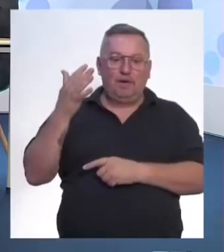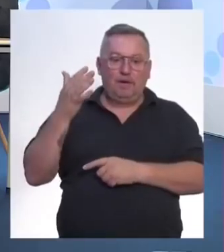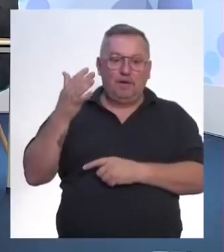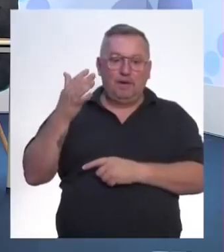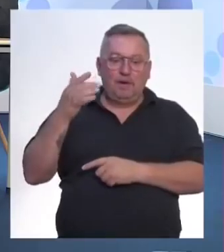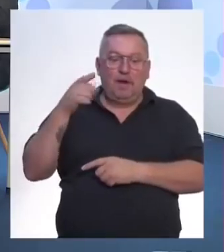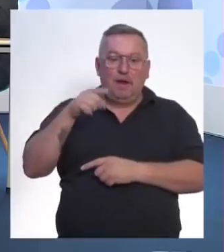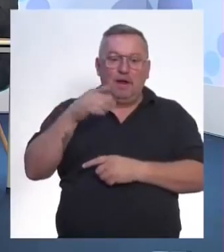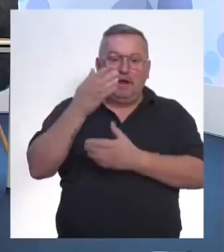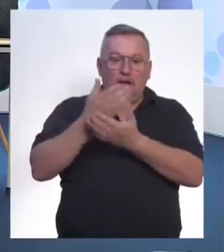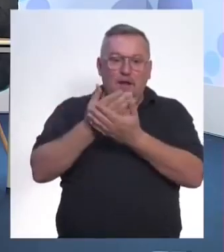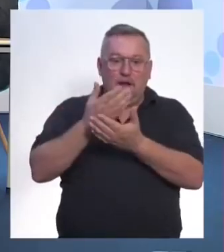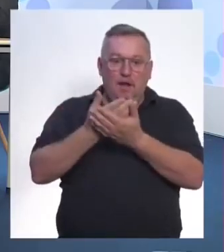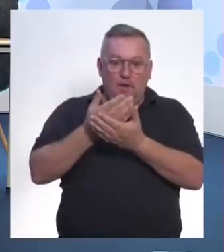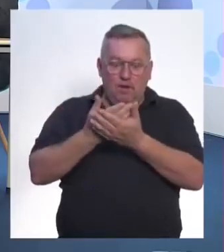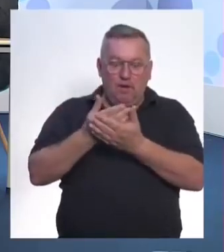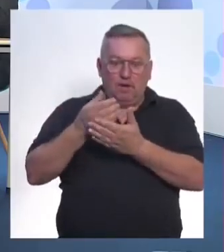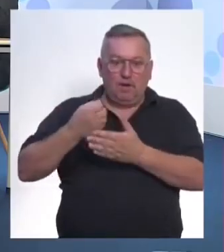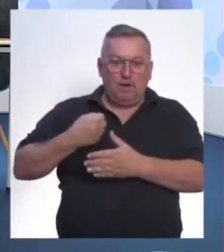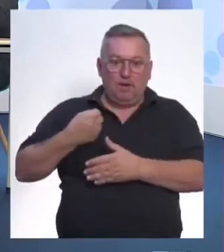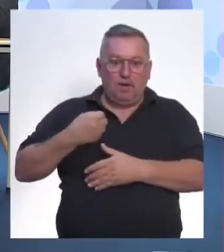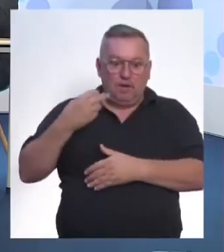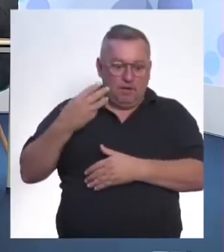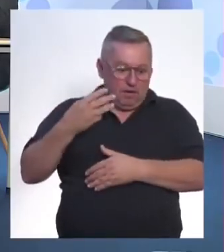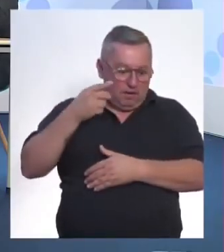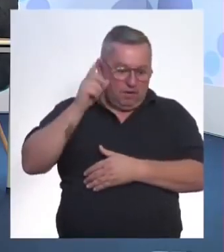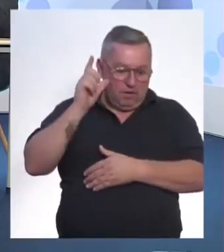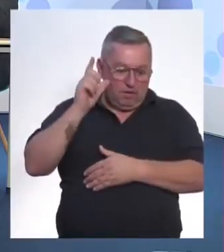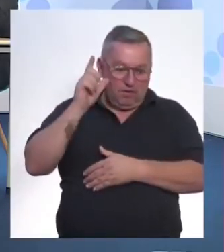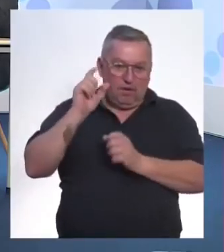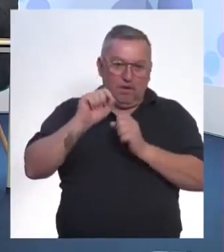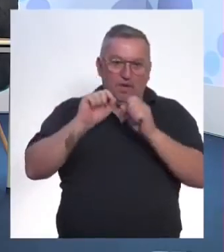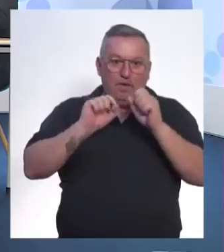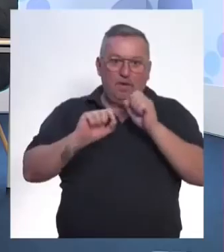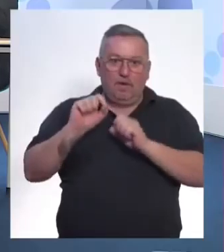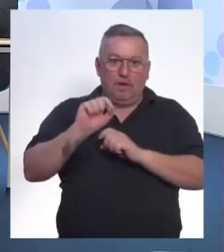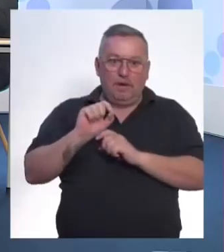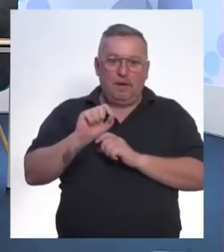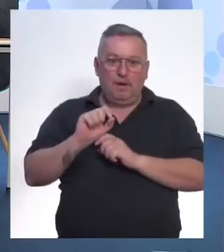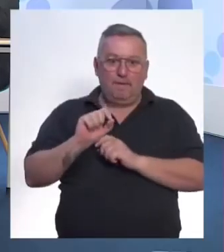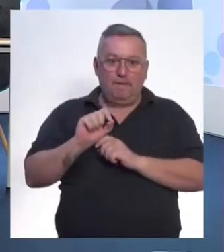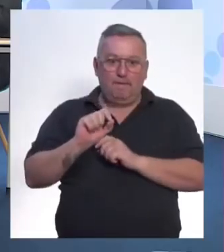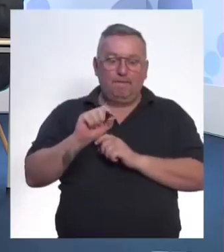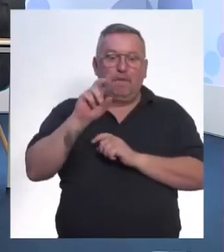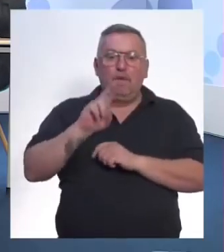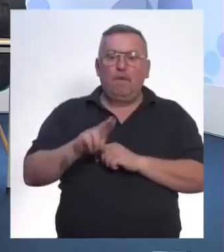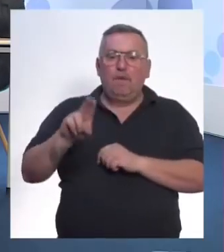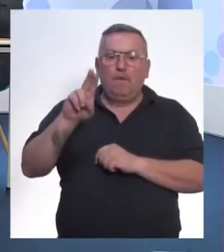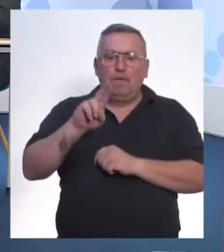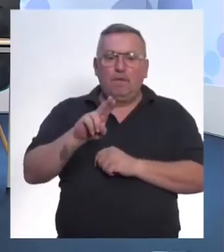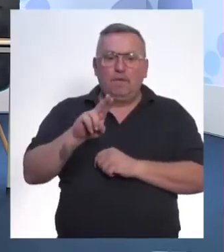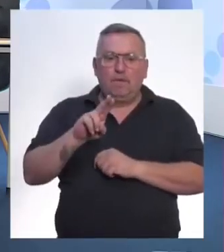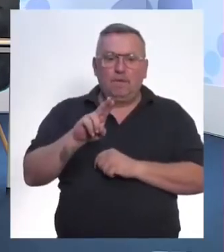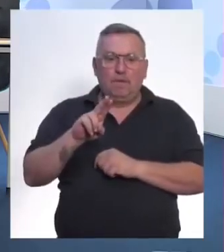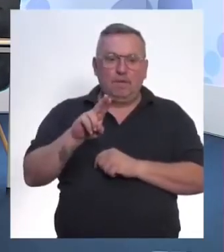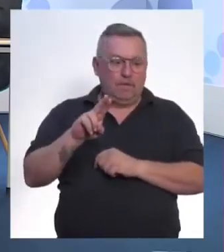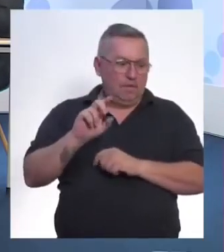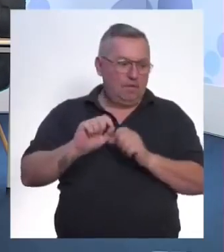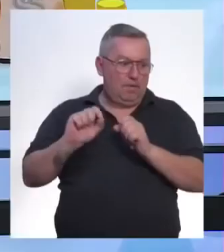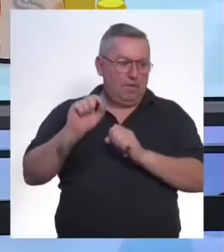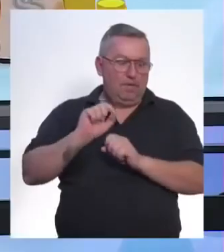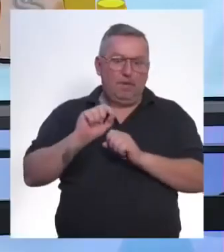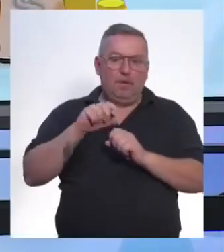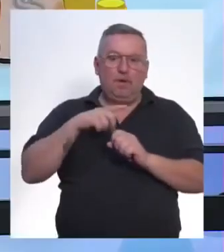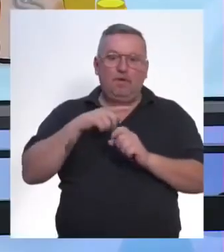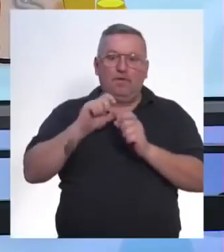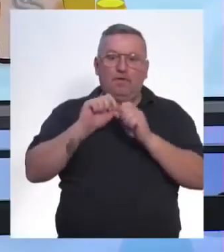Essa aula, que era a aula 3 ontem, né, ela acabou sendo o quê? Sendo utilizada, né, para que